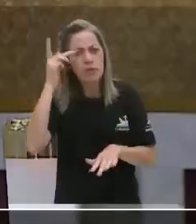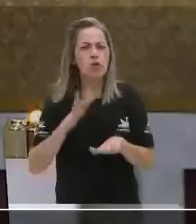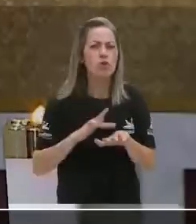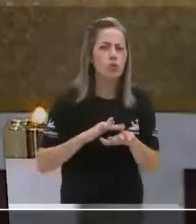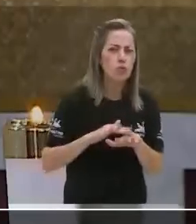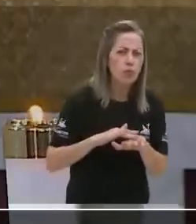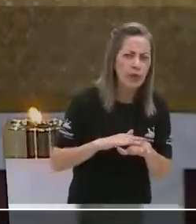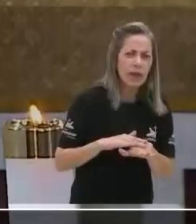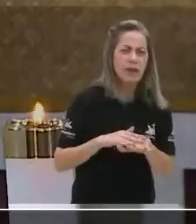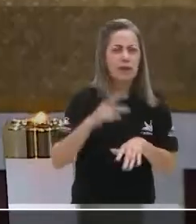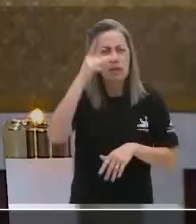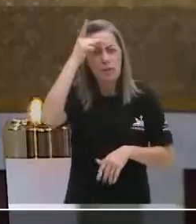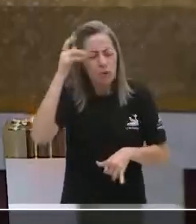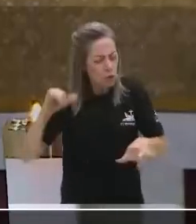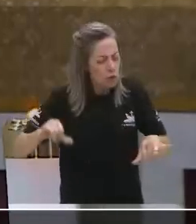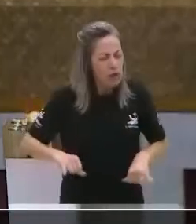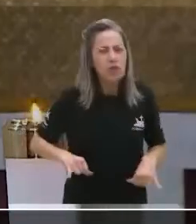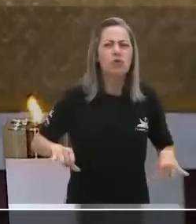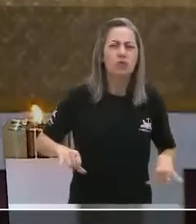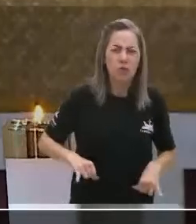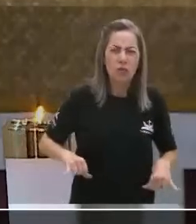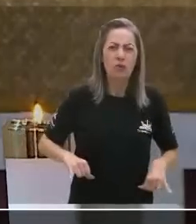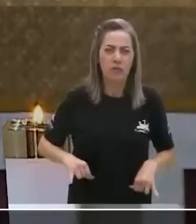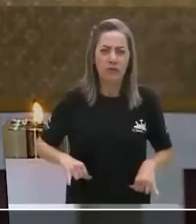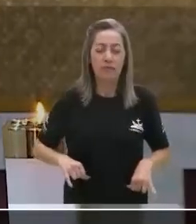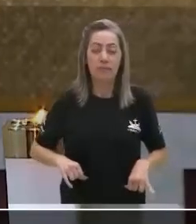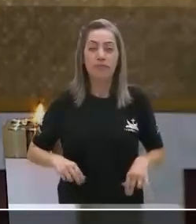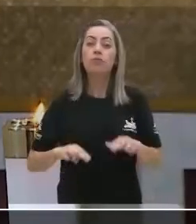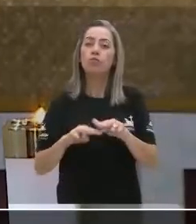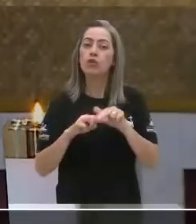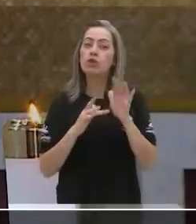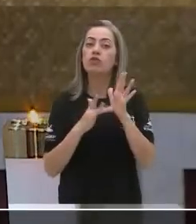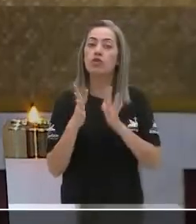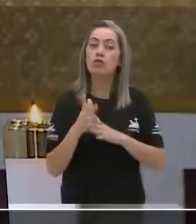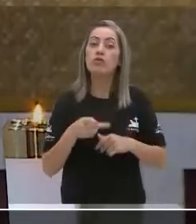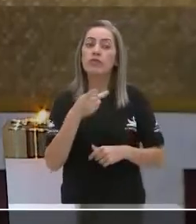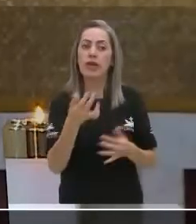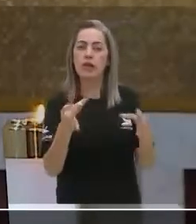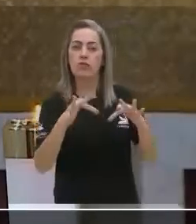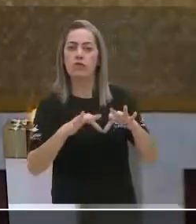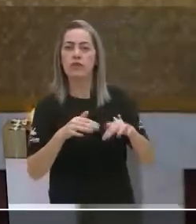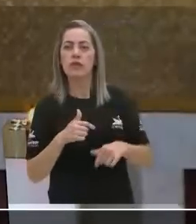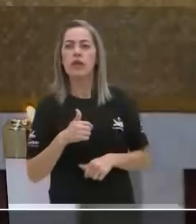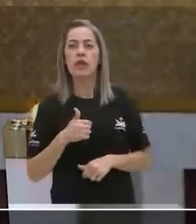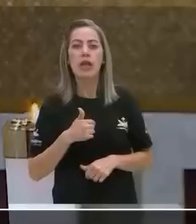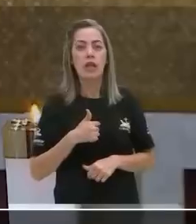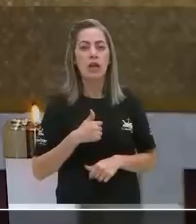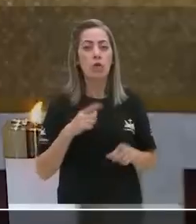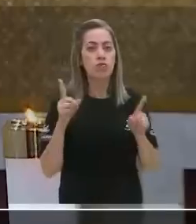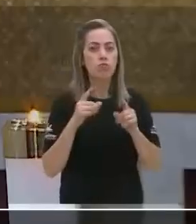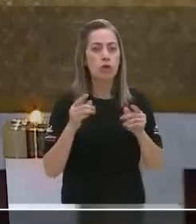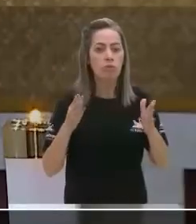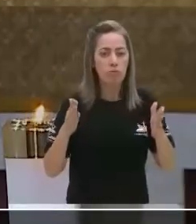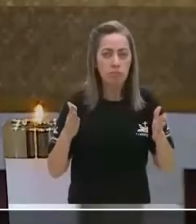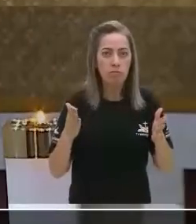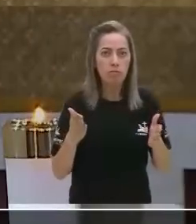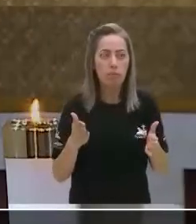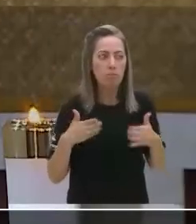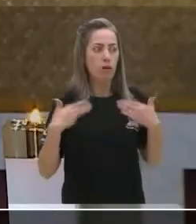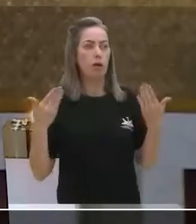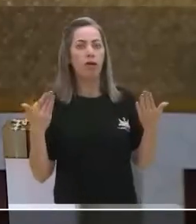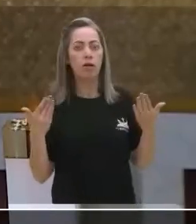veio para os aflitos. Por isso que ele vai dizer no final: que eu não seja motivo de escândalo para